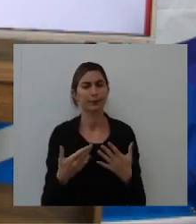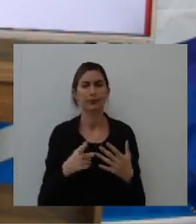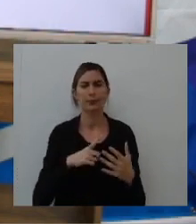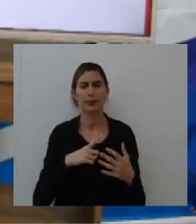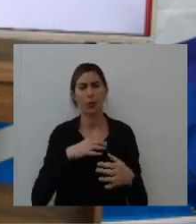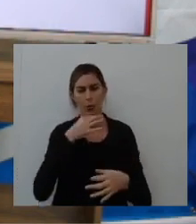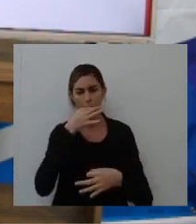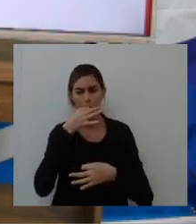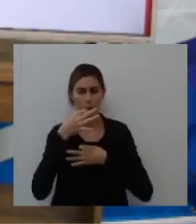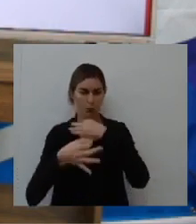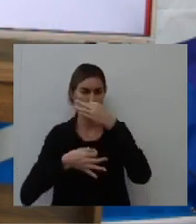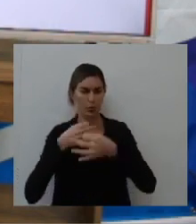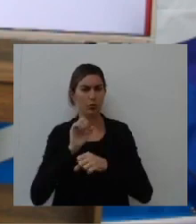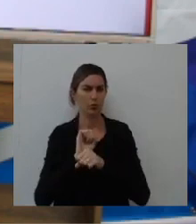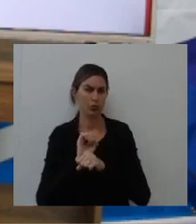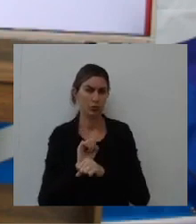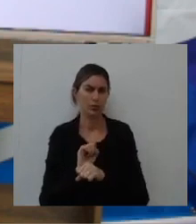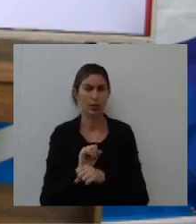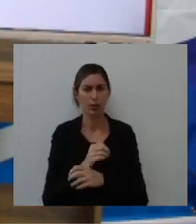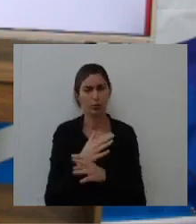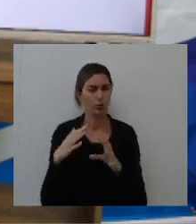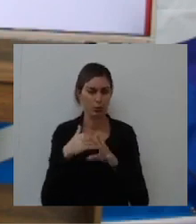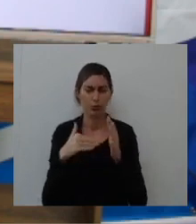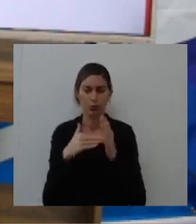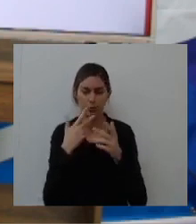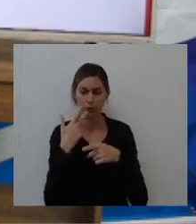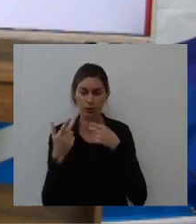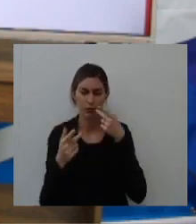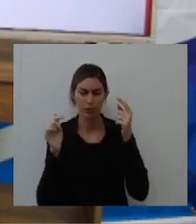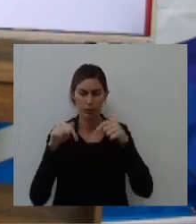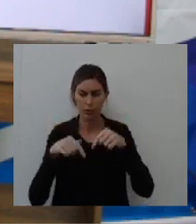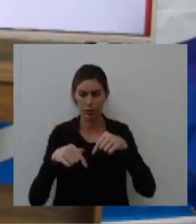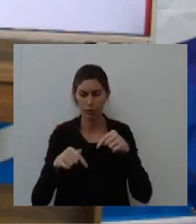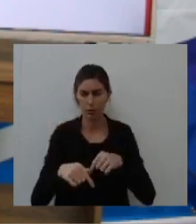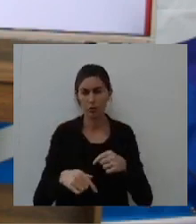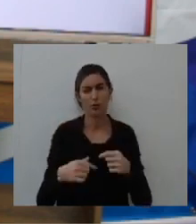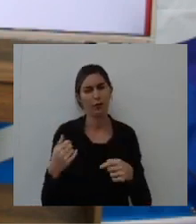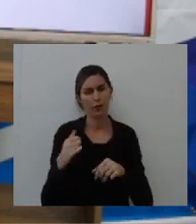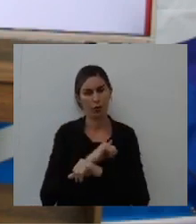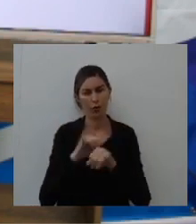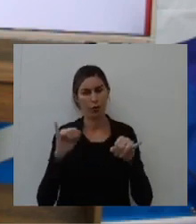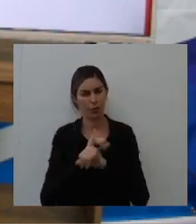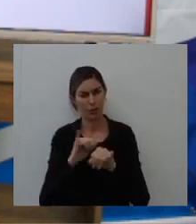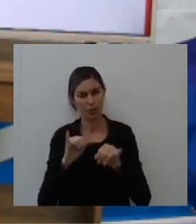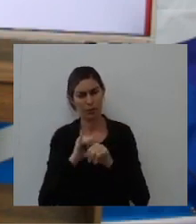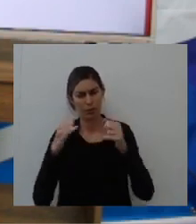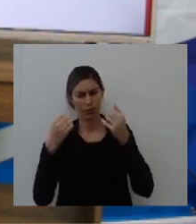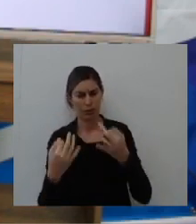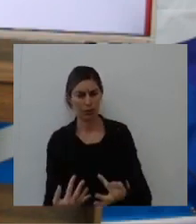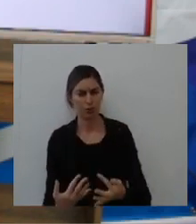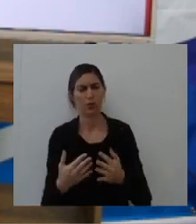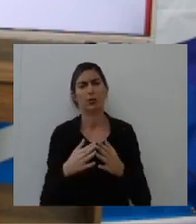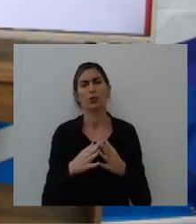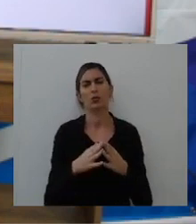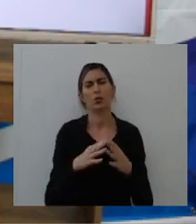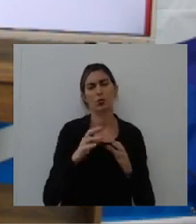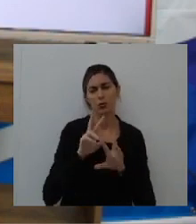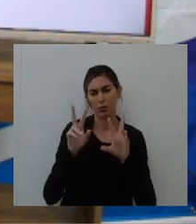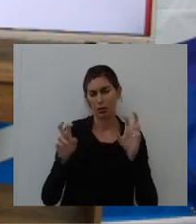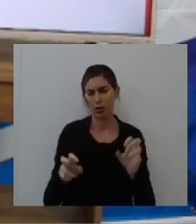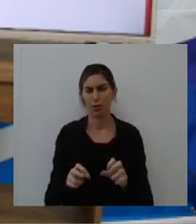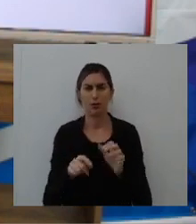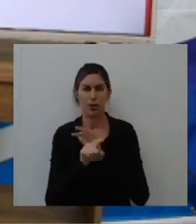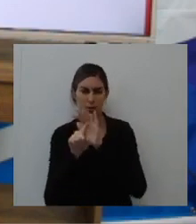uma sugestão, eu espero assim, que tudo que a gente falou aqui hoje sobre as informações explícitas e implícitas, sobre